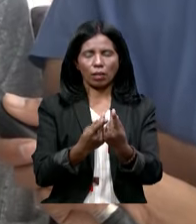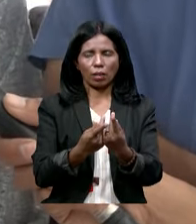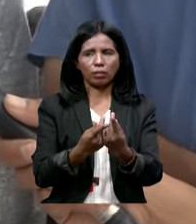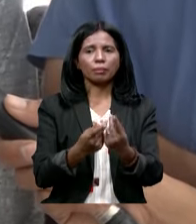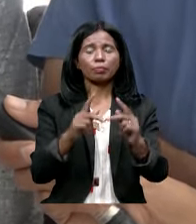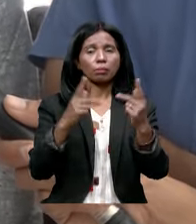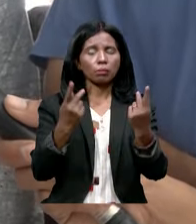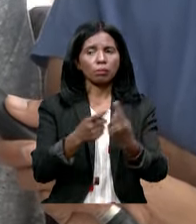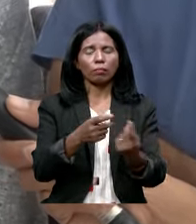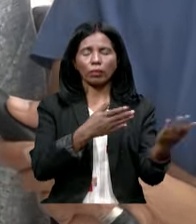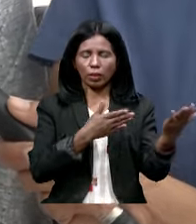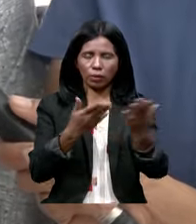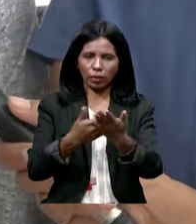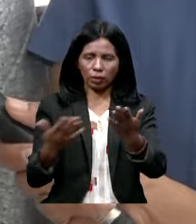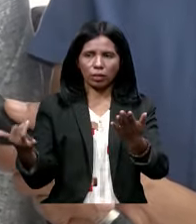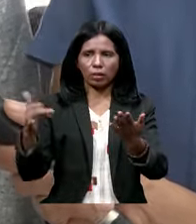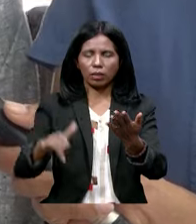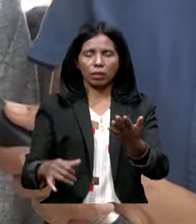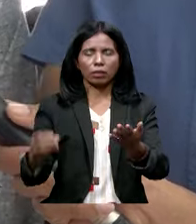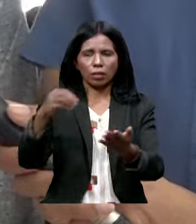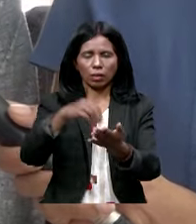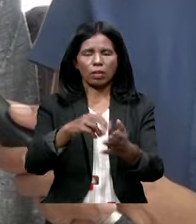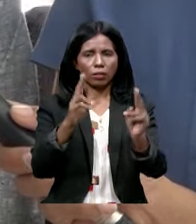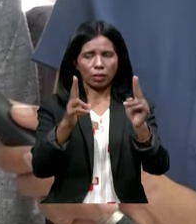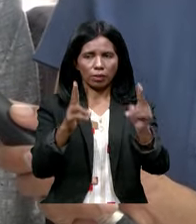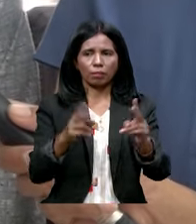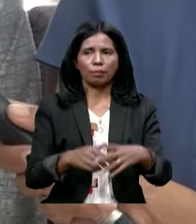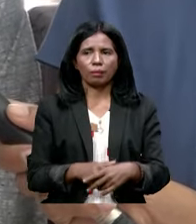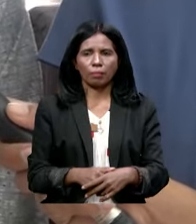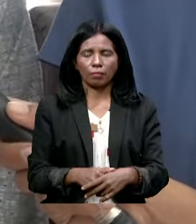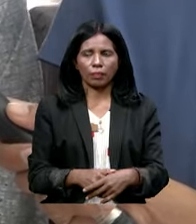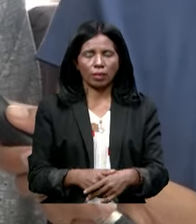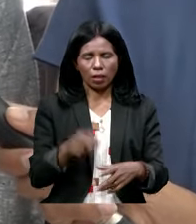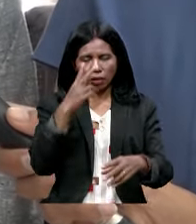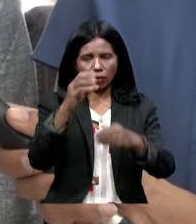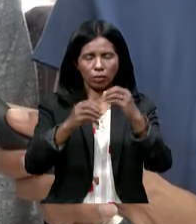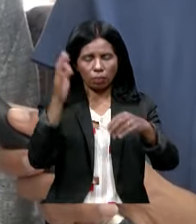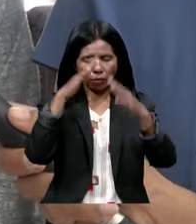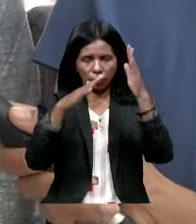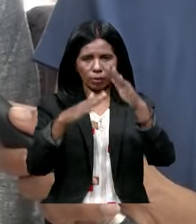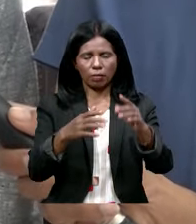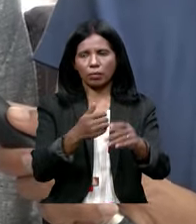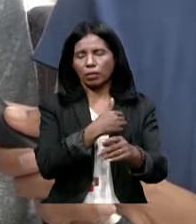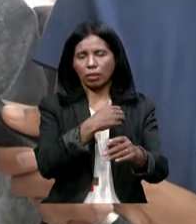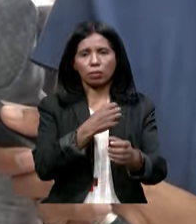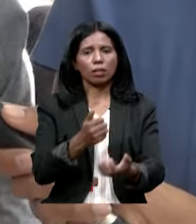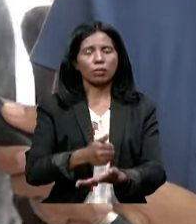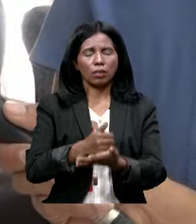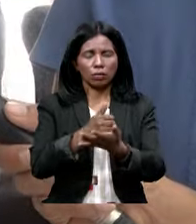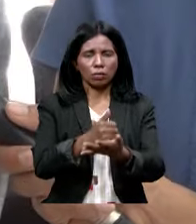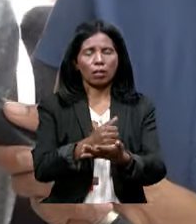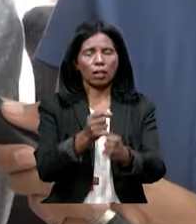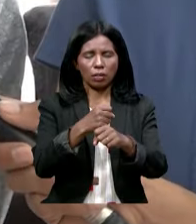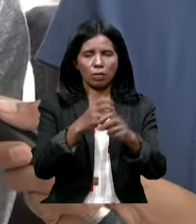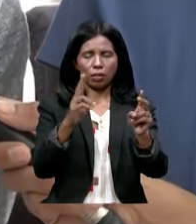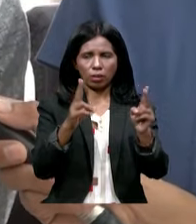companhia be hatama sanser na manhã tu sir be instala la lais o resolve te problema rumo técnico rumo que será resolve tem que resolve te para instala para boas ser be